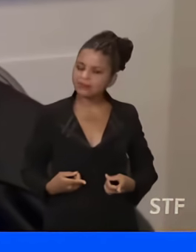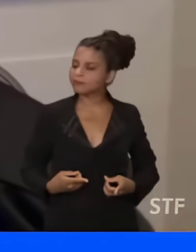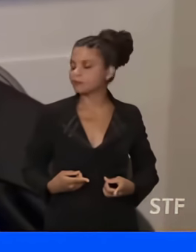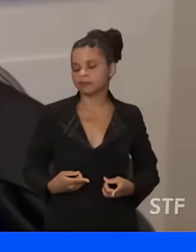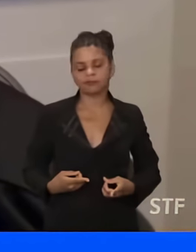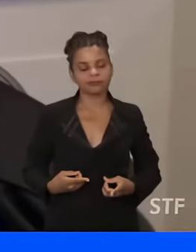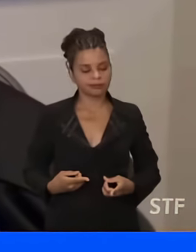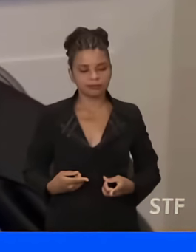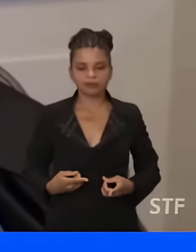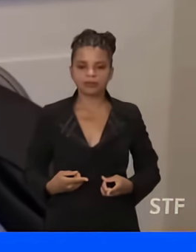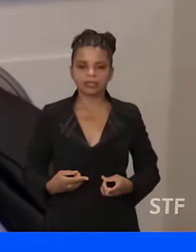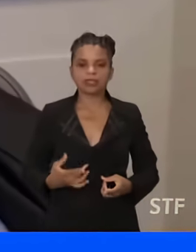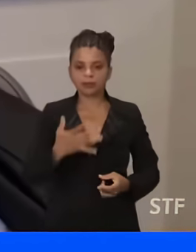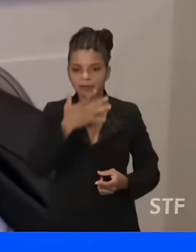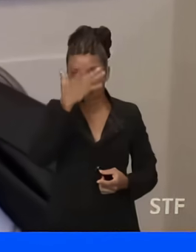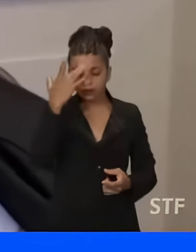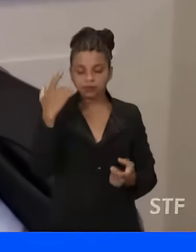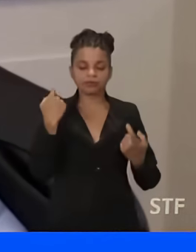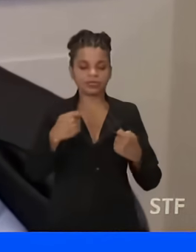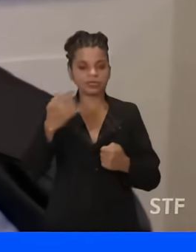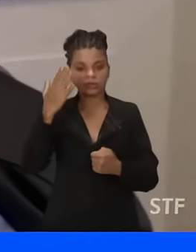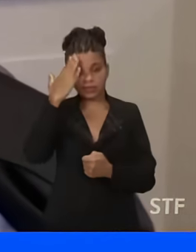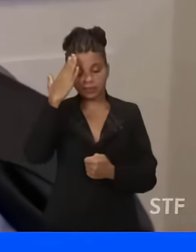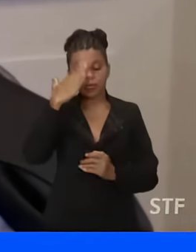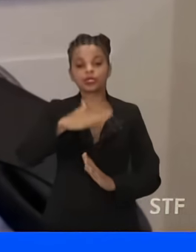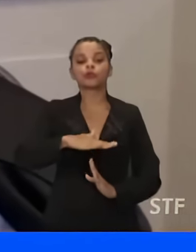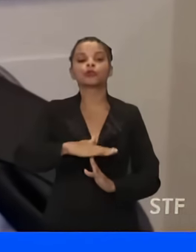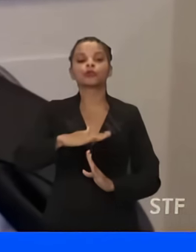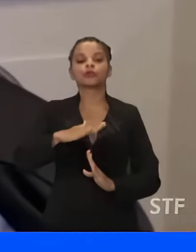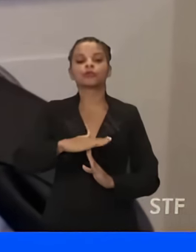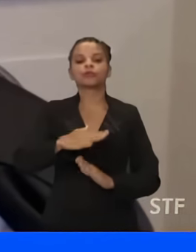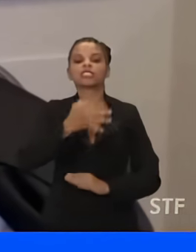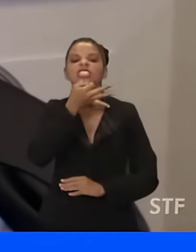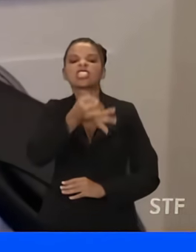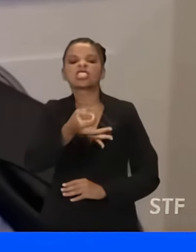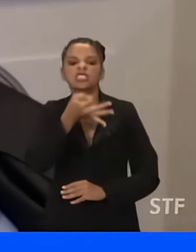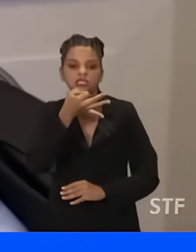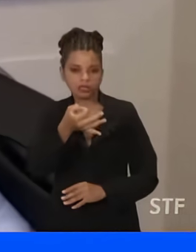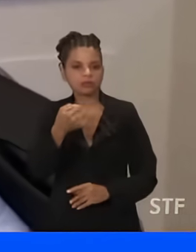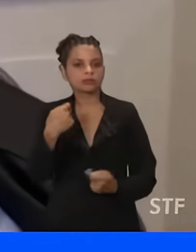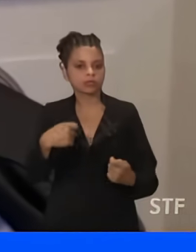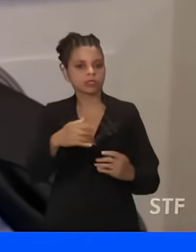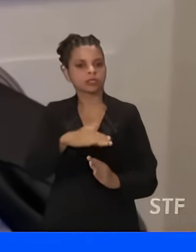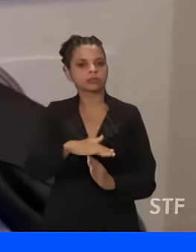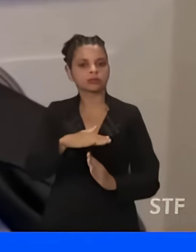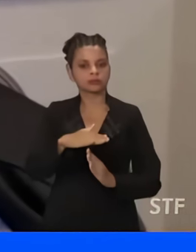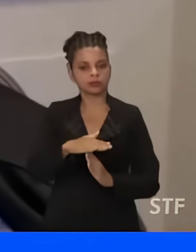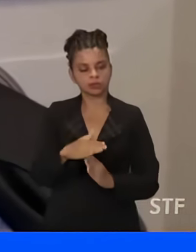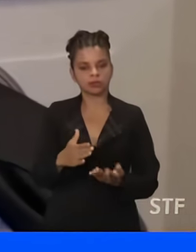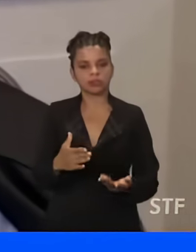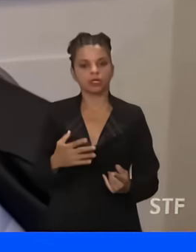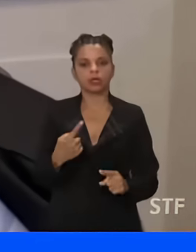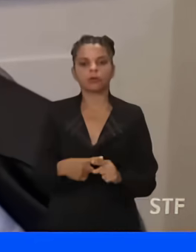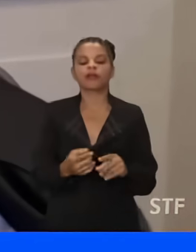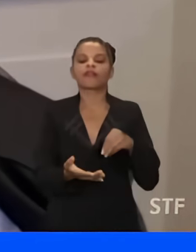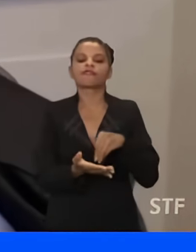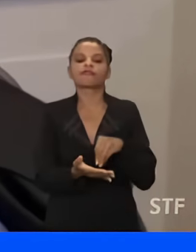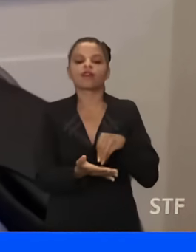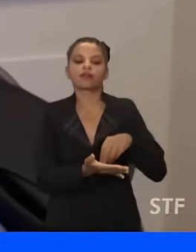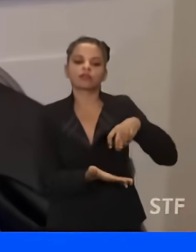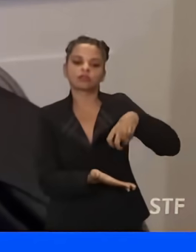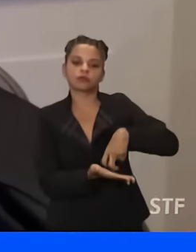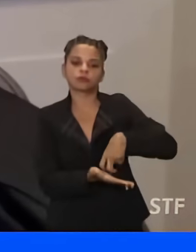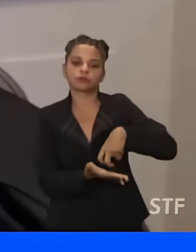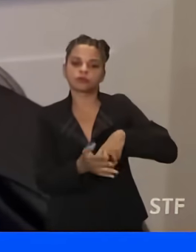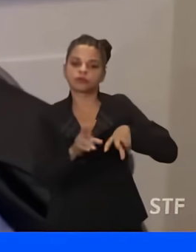da crítica, as pessoas têm que saber o que criticar, até porque a impunidade em relação aos crimes